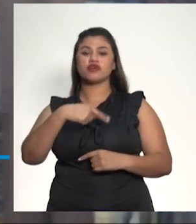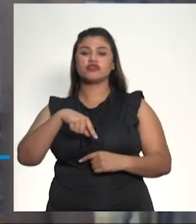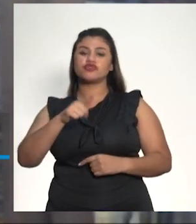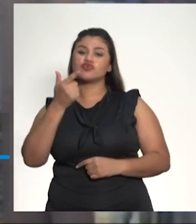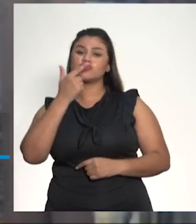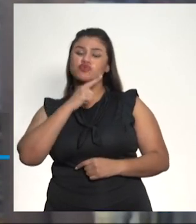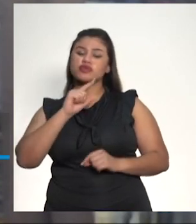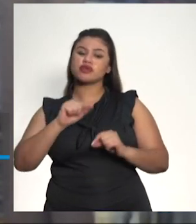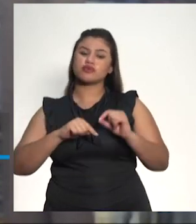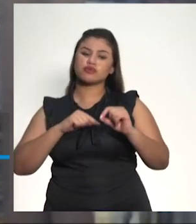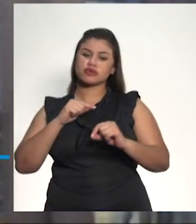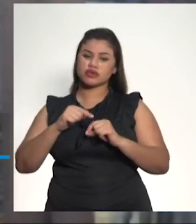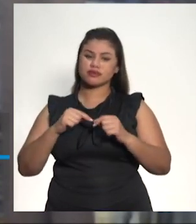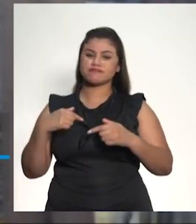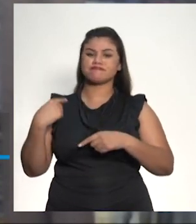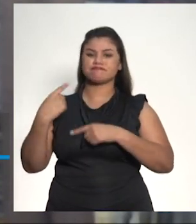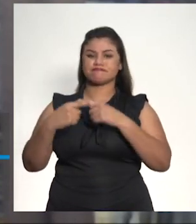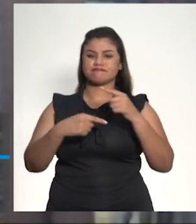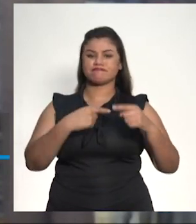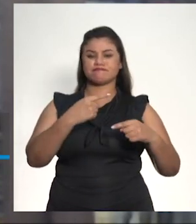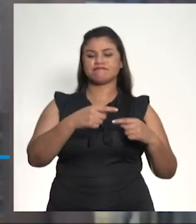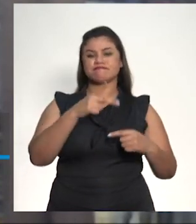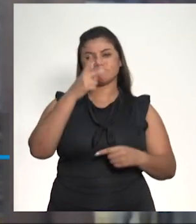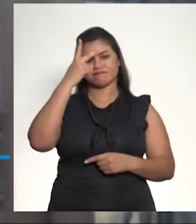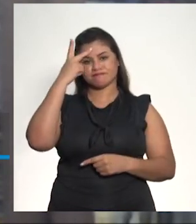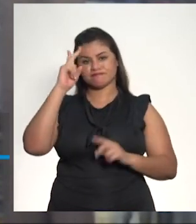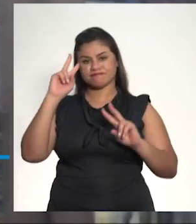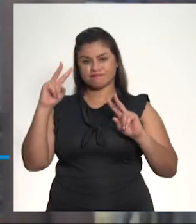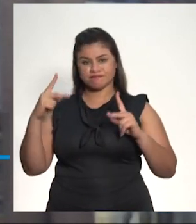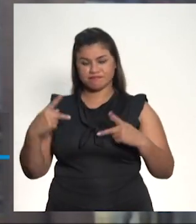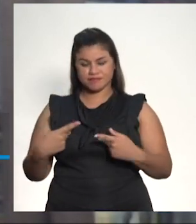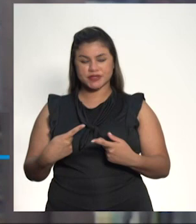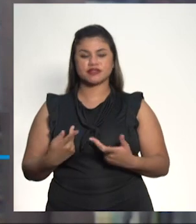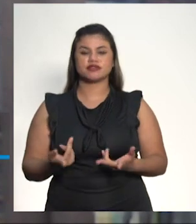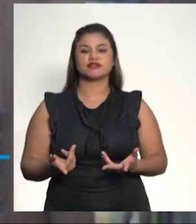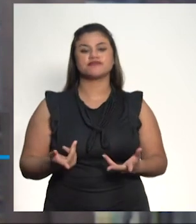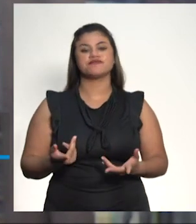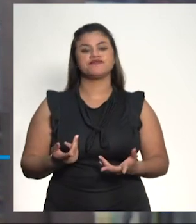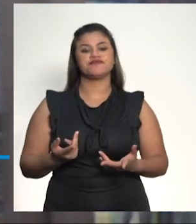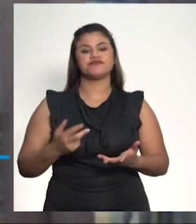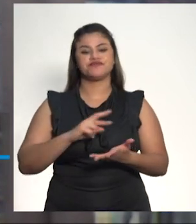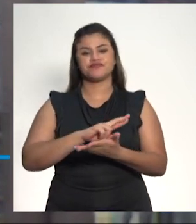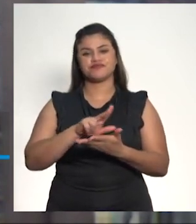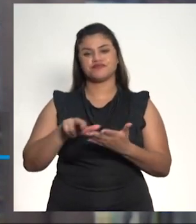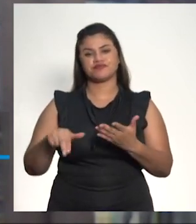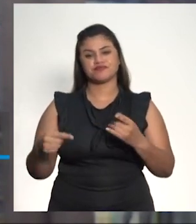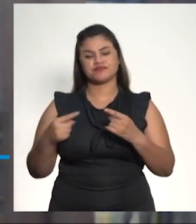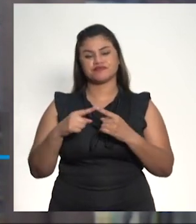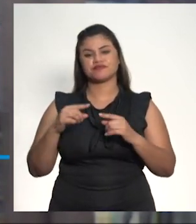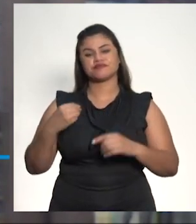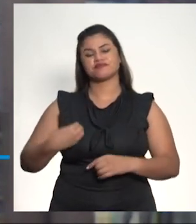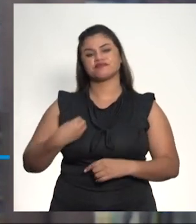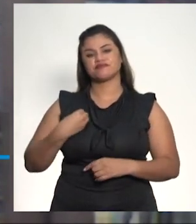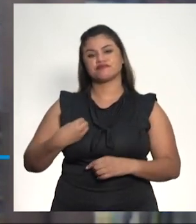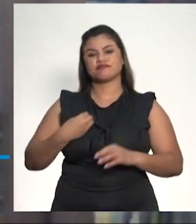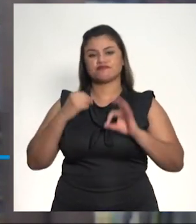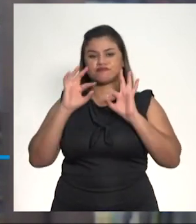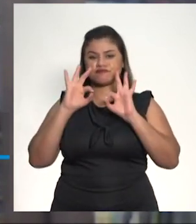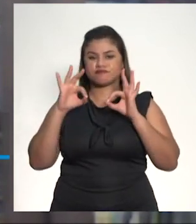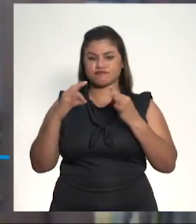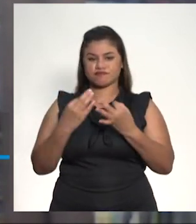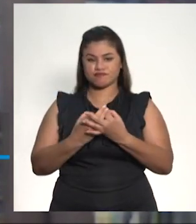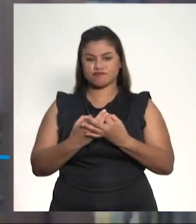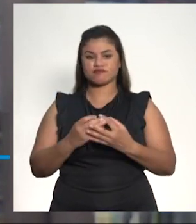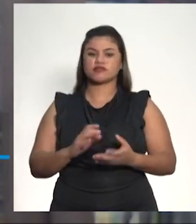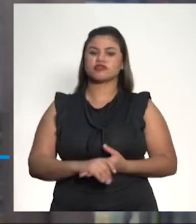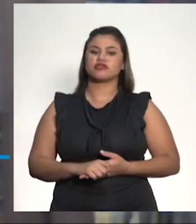conseguimos nos reproduzirmos enquanto seres humanos e também colocarmos condições para a vida da nossa família. né? Nós acessamos